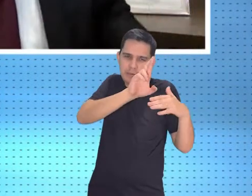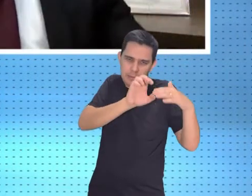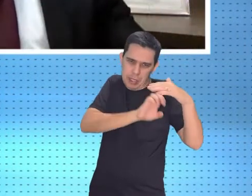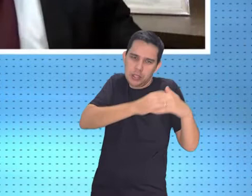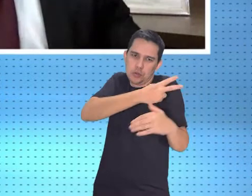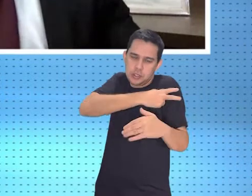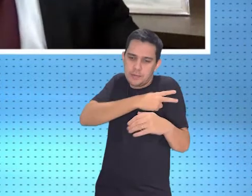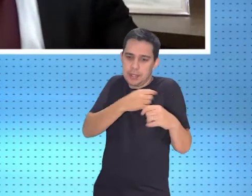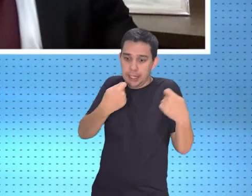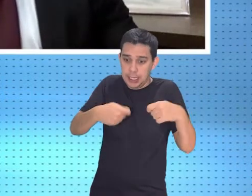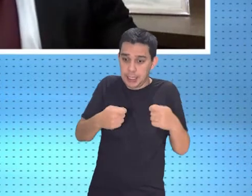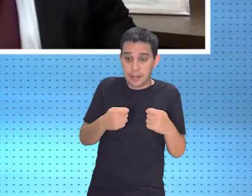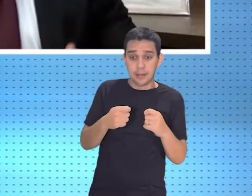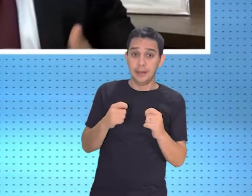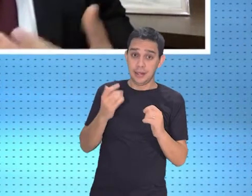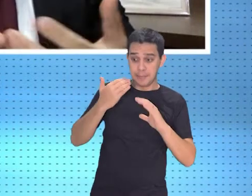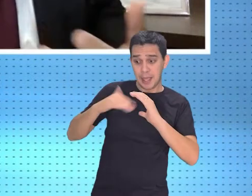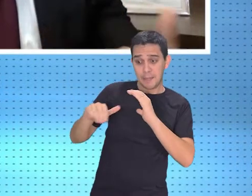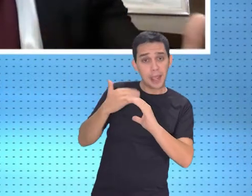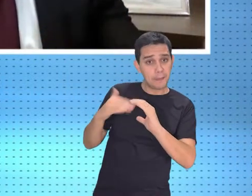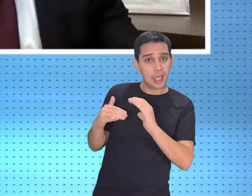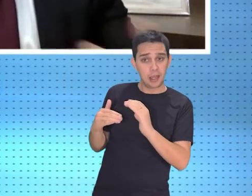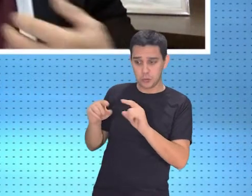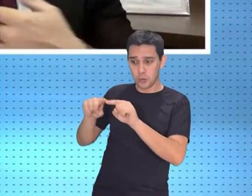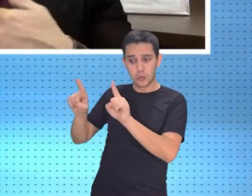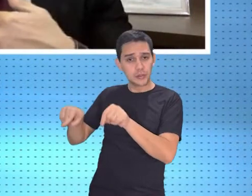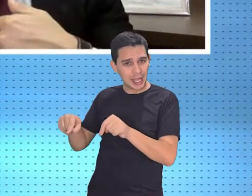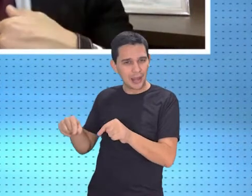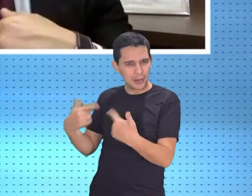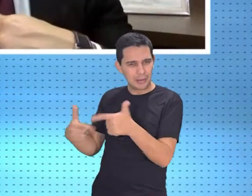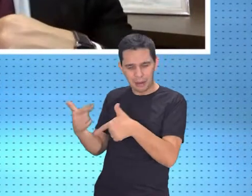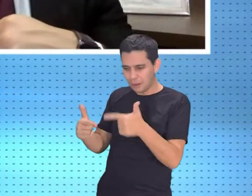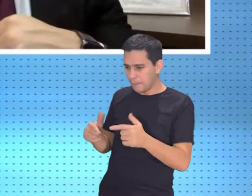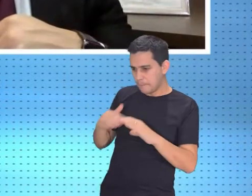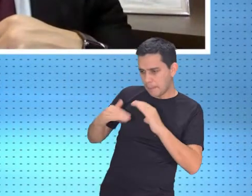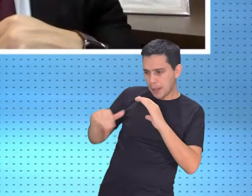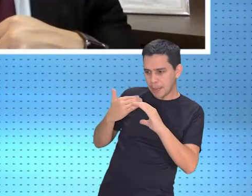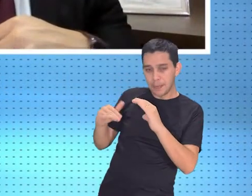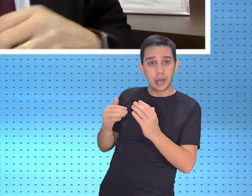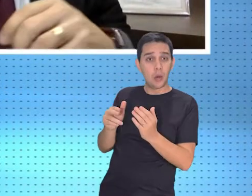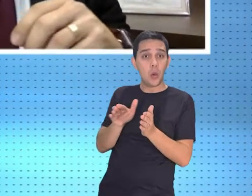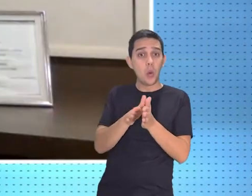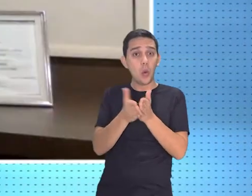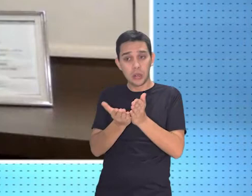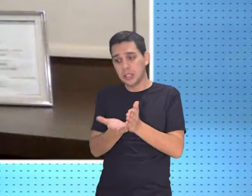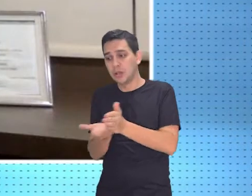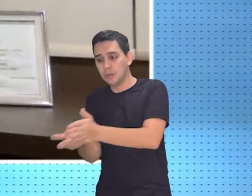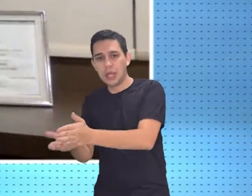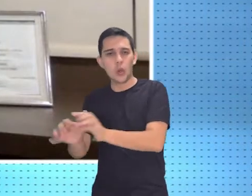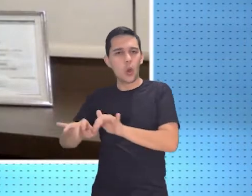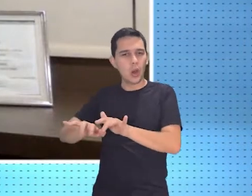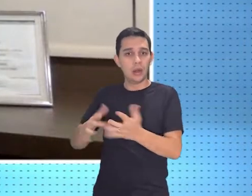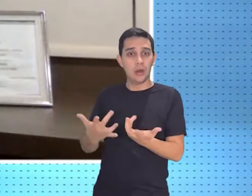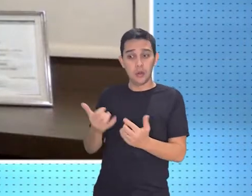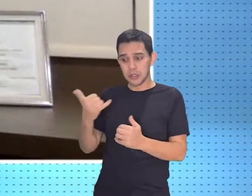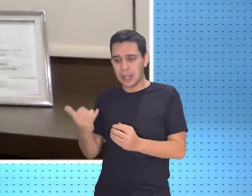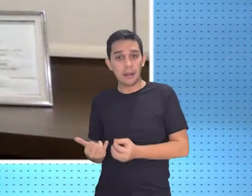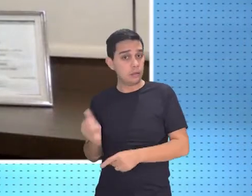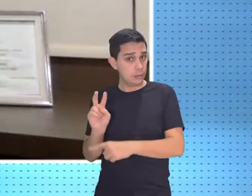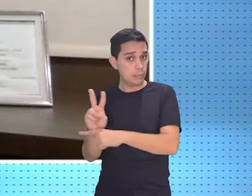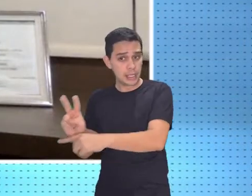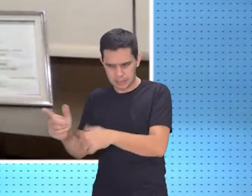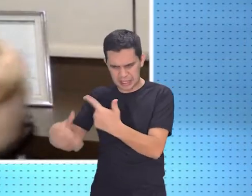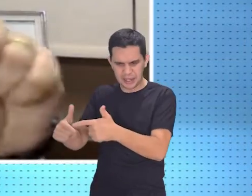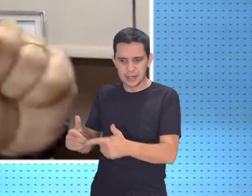controle sobre e-mails e os aparelhos concedidos aos seus empregados, então a prova, inclusive, pode